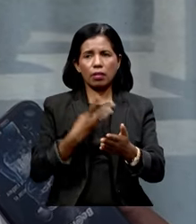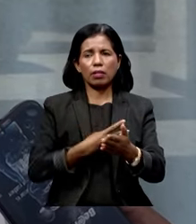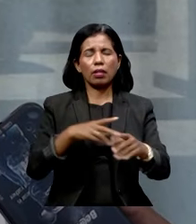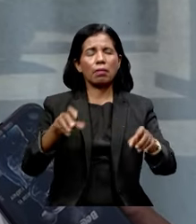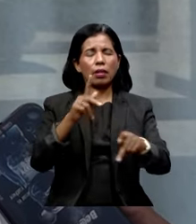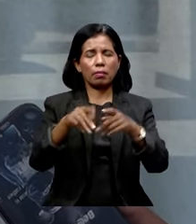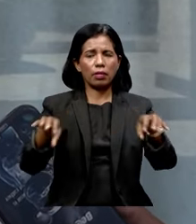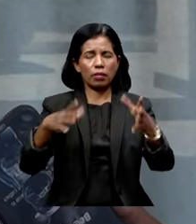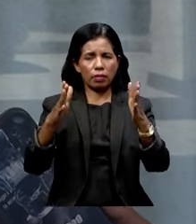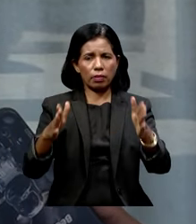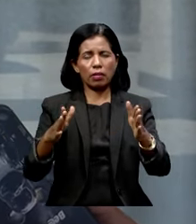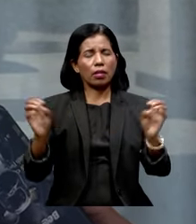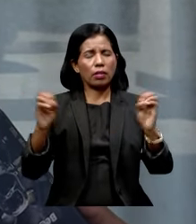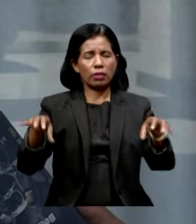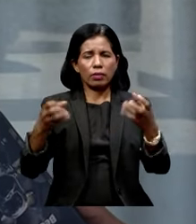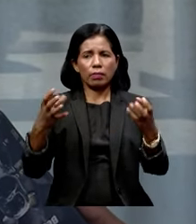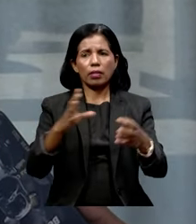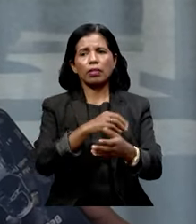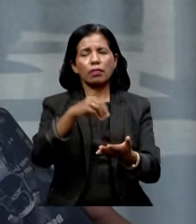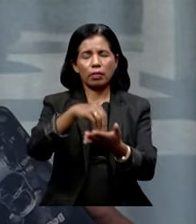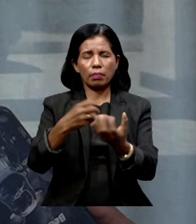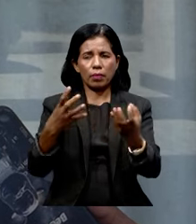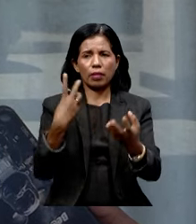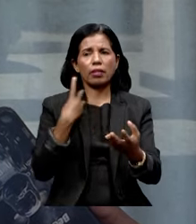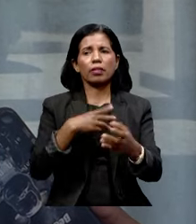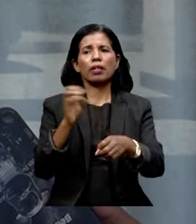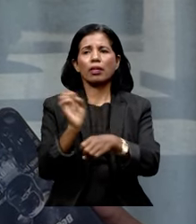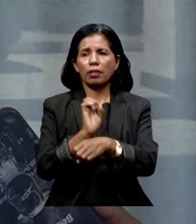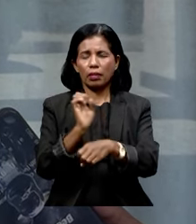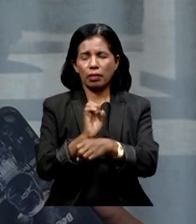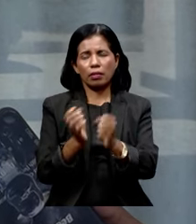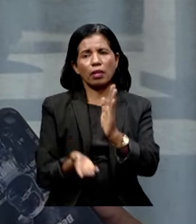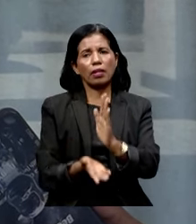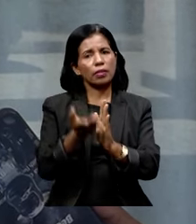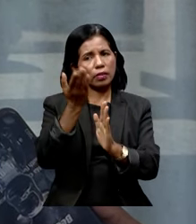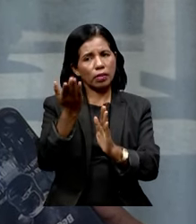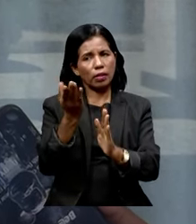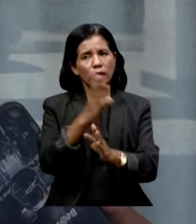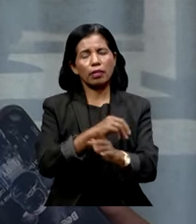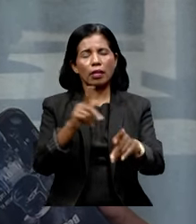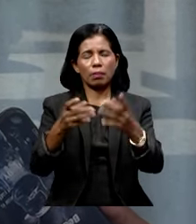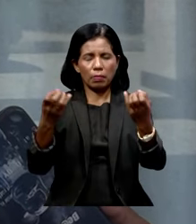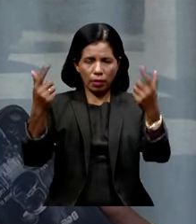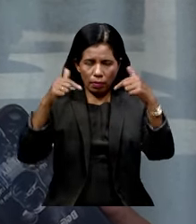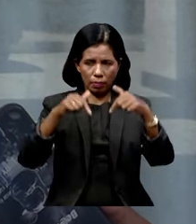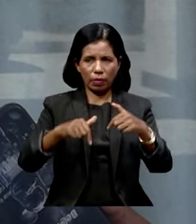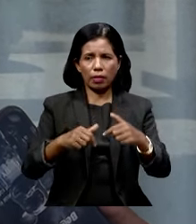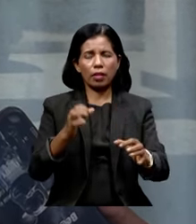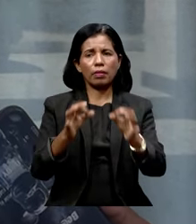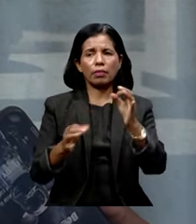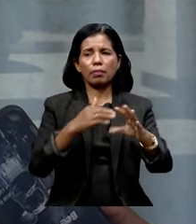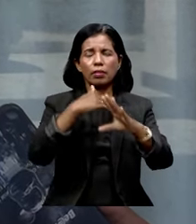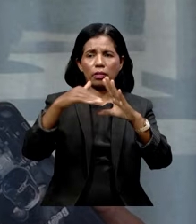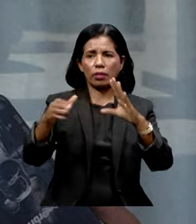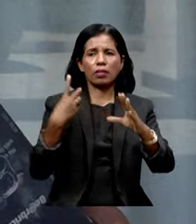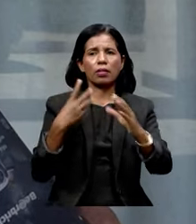para, só investimento para que bele reduz. E tem a economia tu diversificado, só investimento para que diversificado. Se é mato exporta produto,